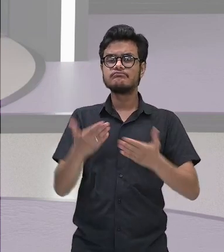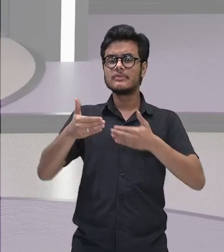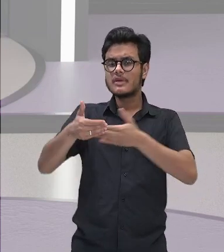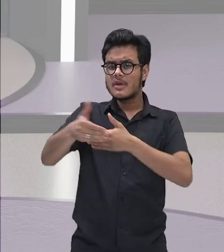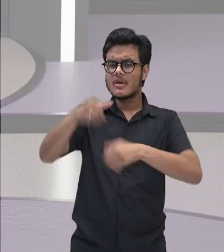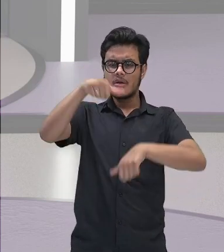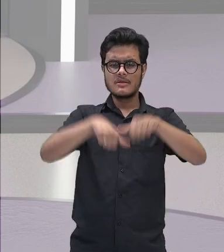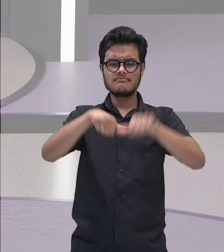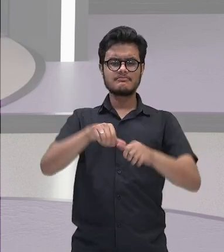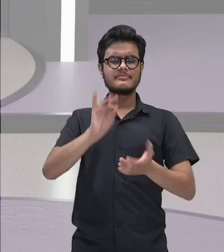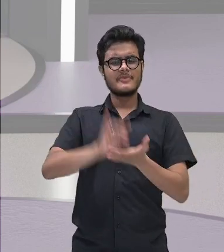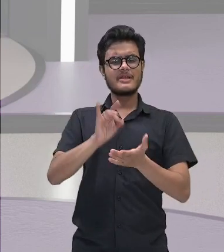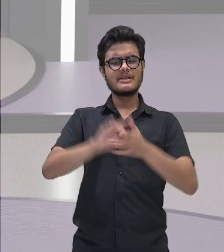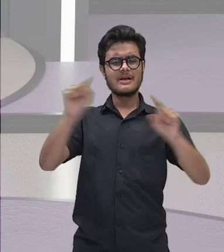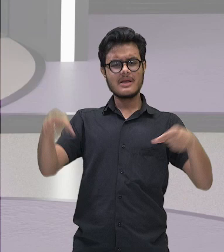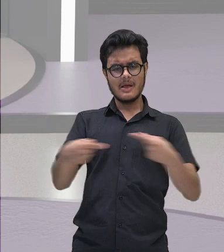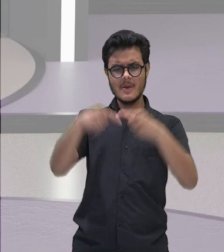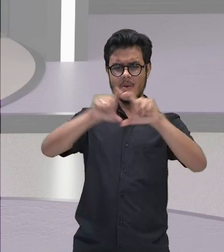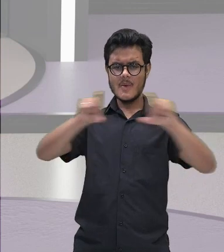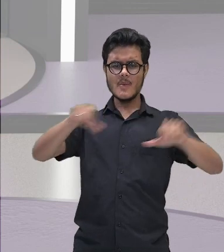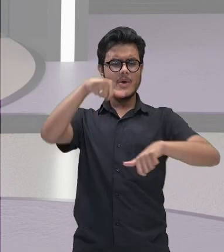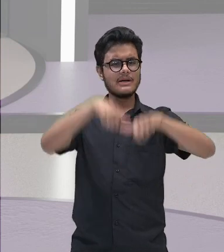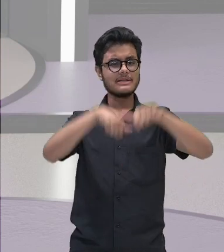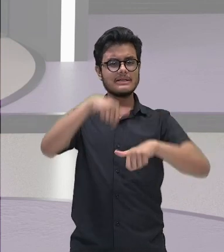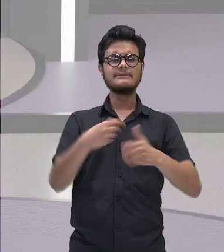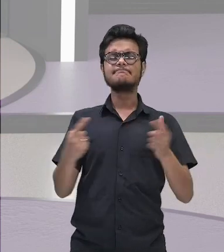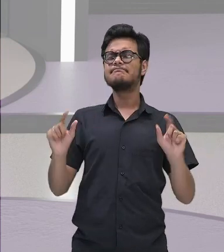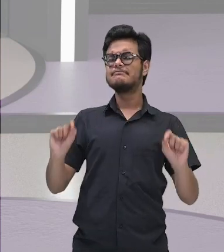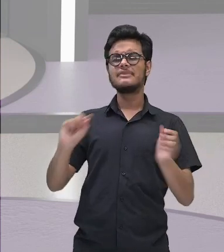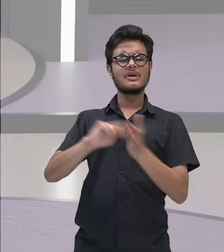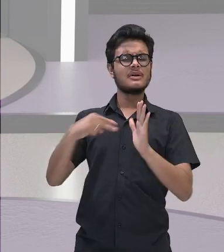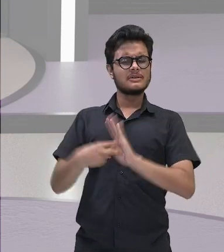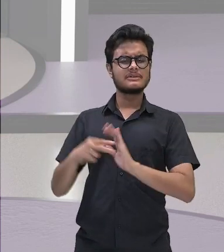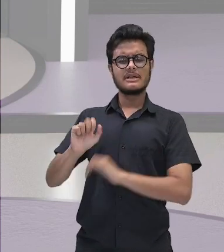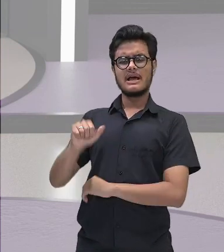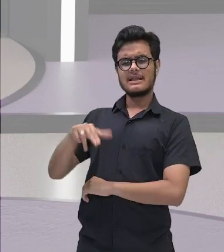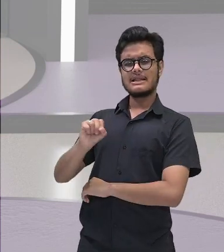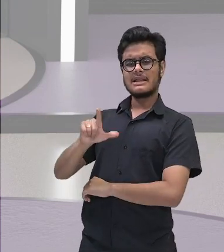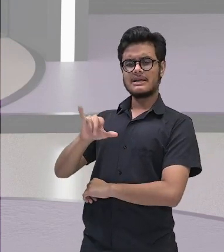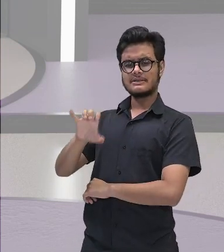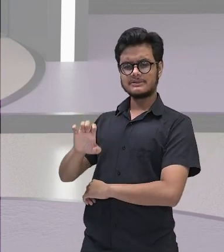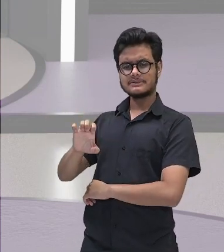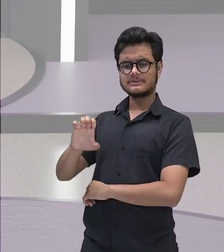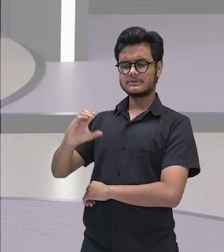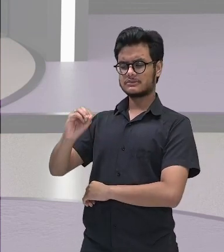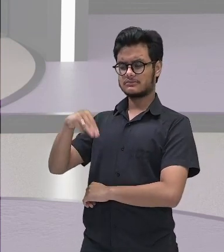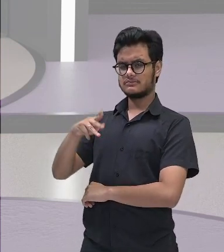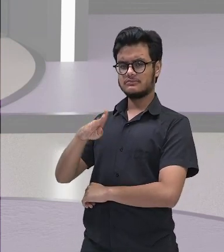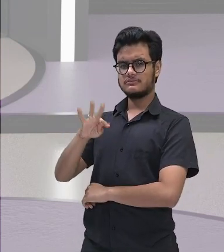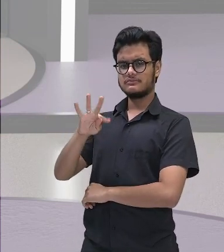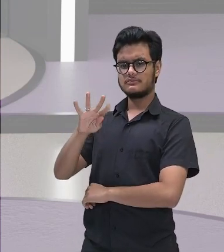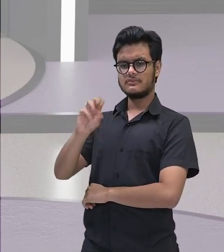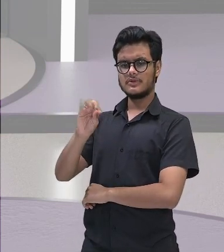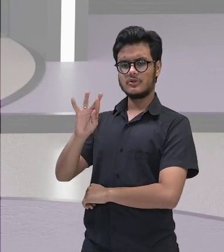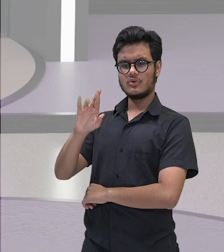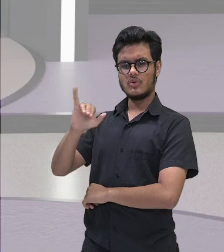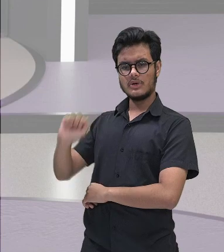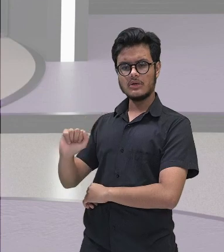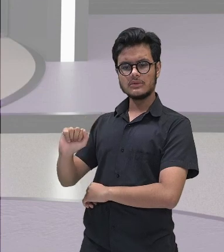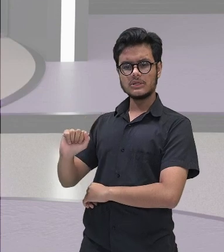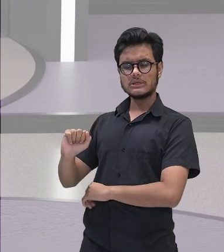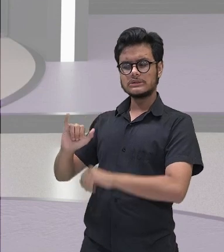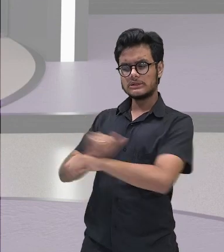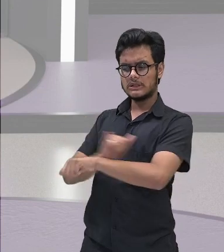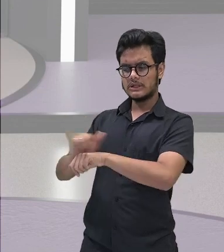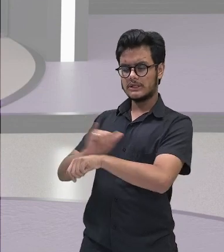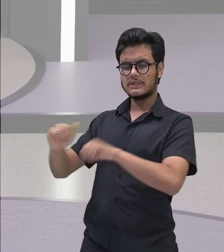análise combinatória e o que que a análise combinatória faz ela Visa desenvolver métodos que permitam a gente